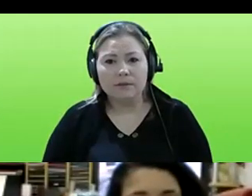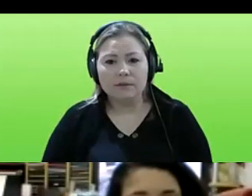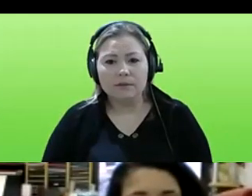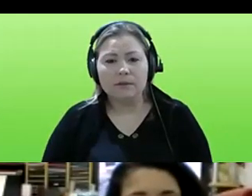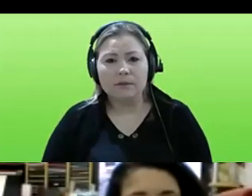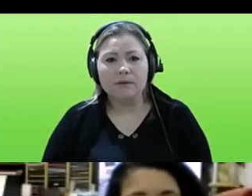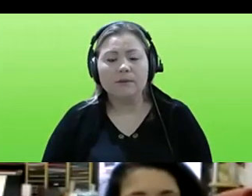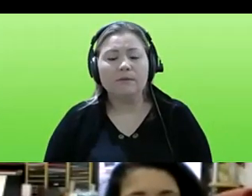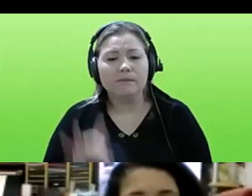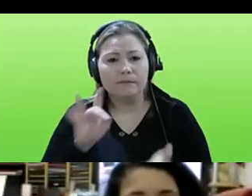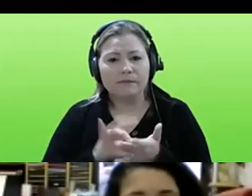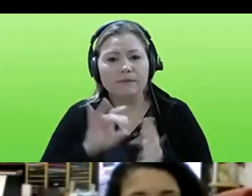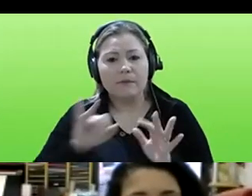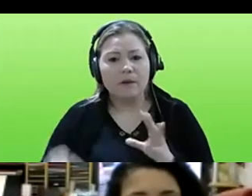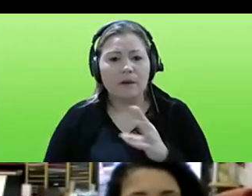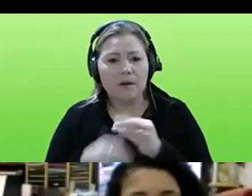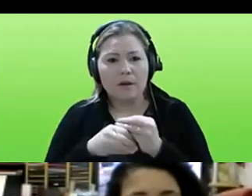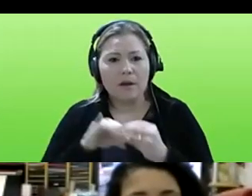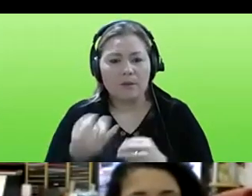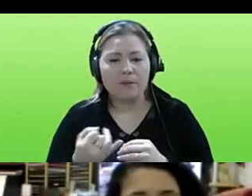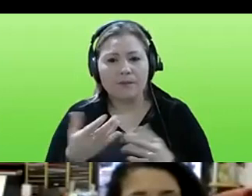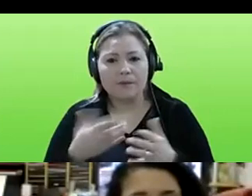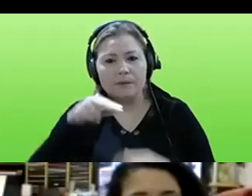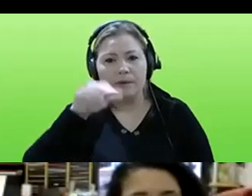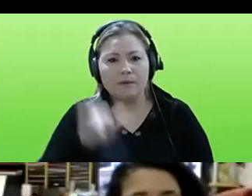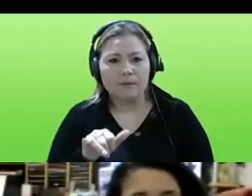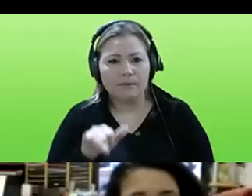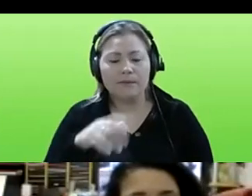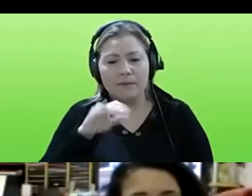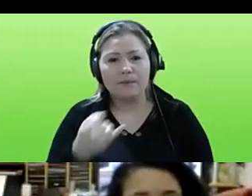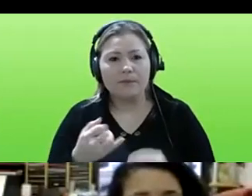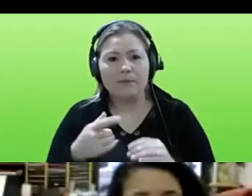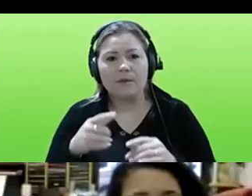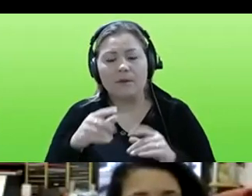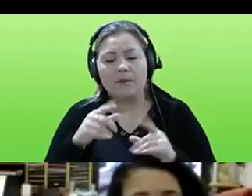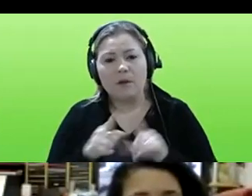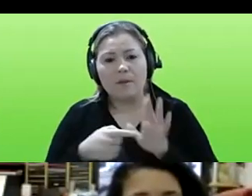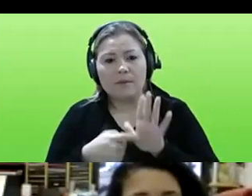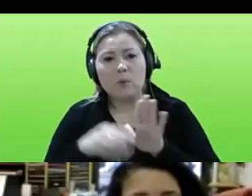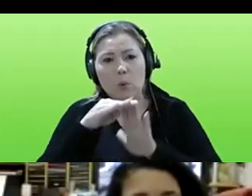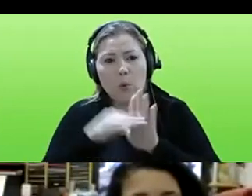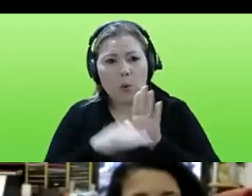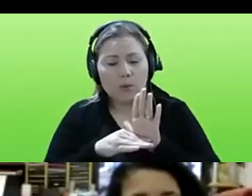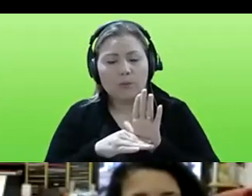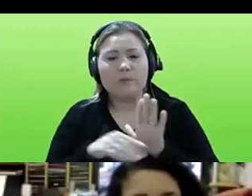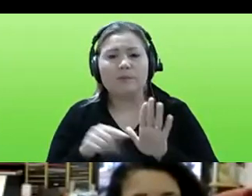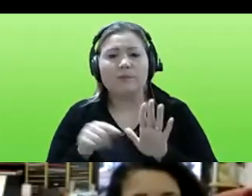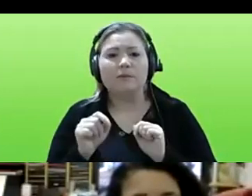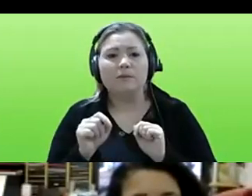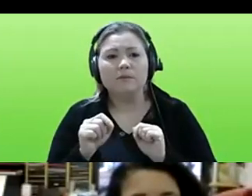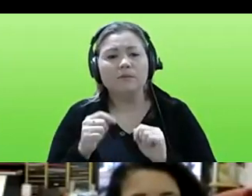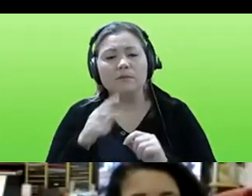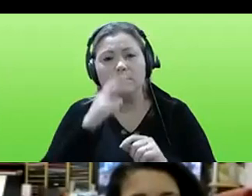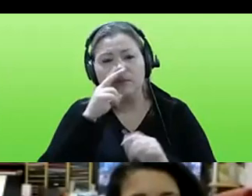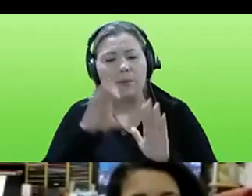Exato. Aproveitando como o Emil apresentou já aí o cronograma, né, dos